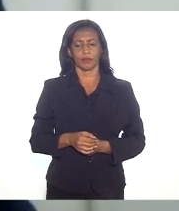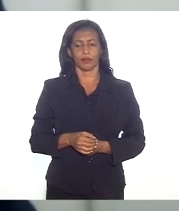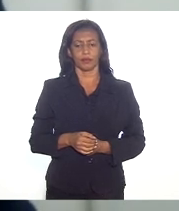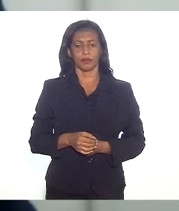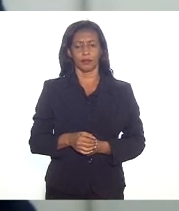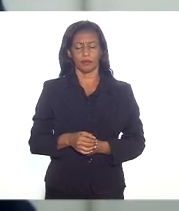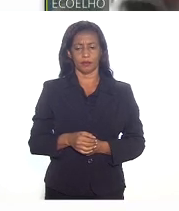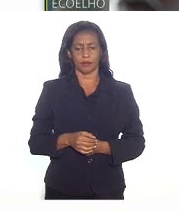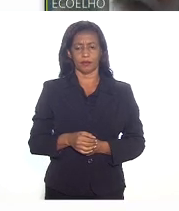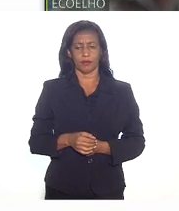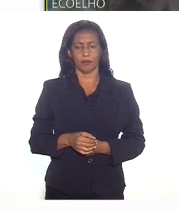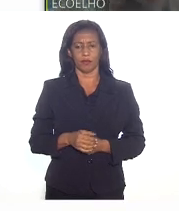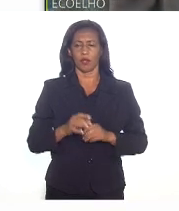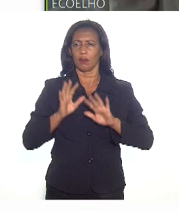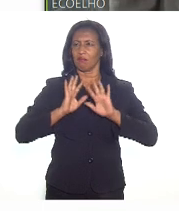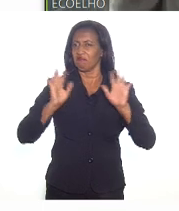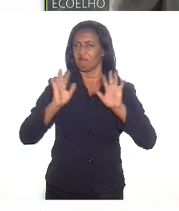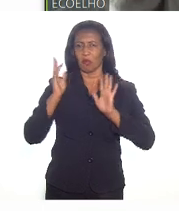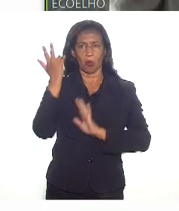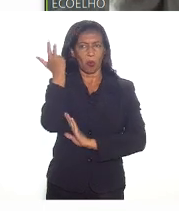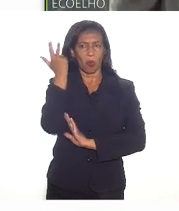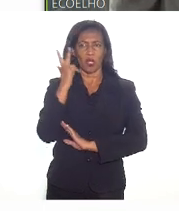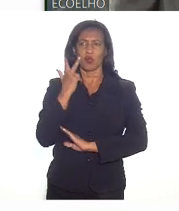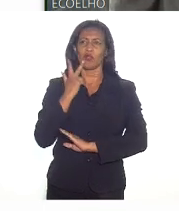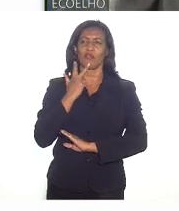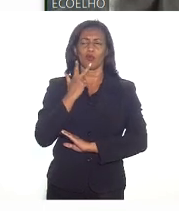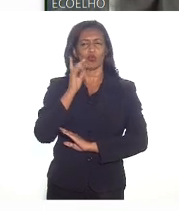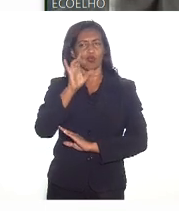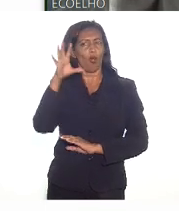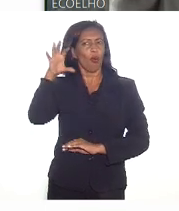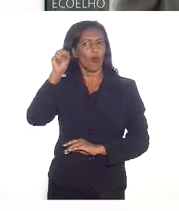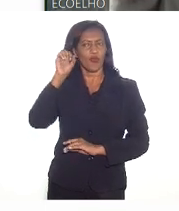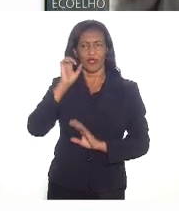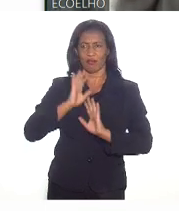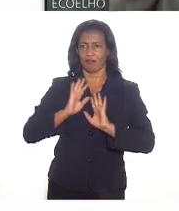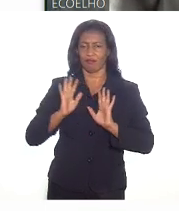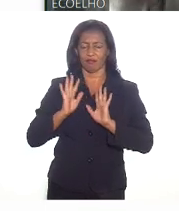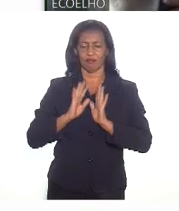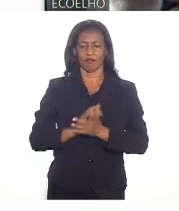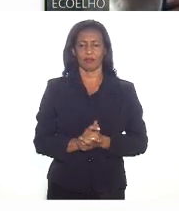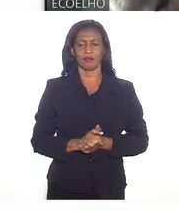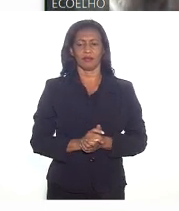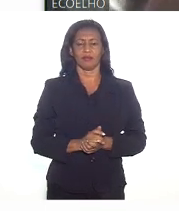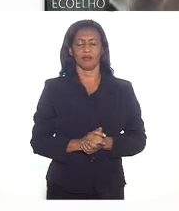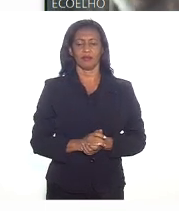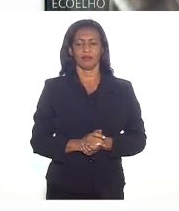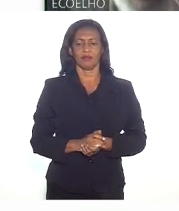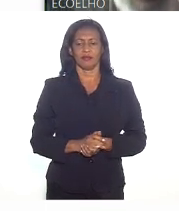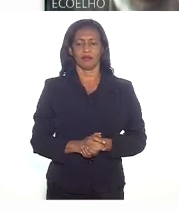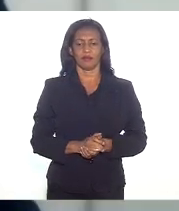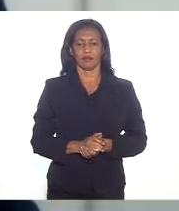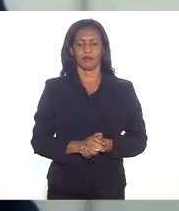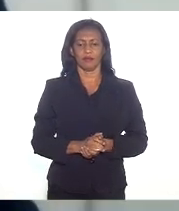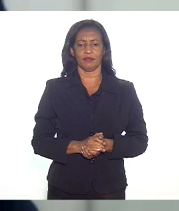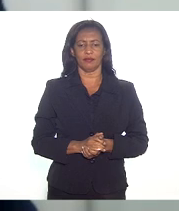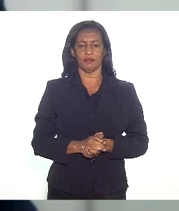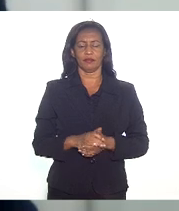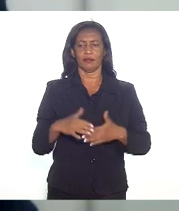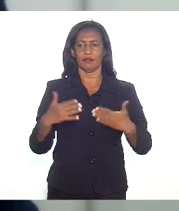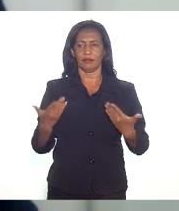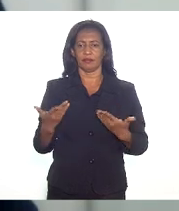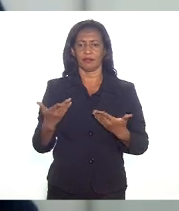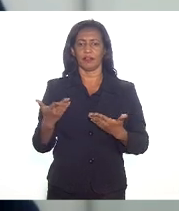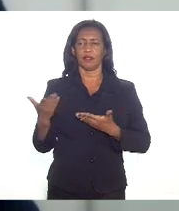Não, presidente, quero só ouvir. Obrigado, deputado Eliomar. Assim posto, a